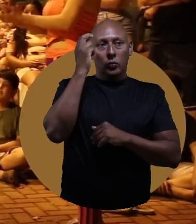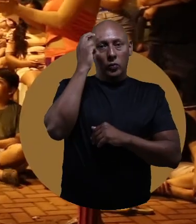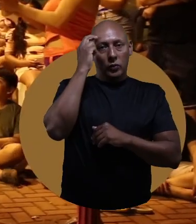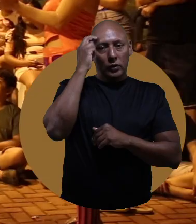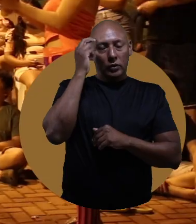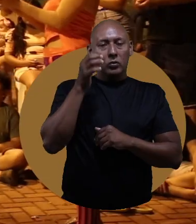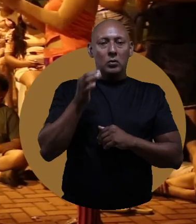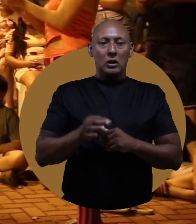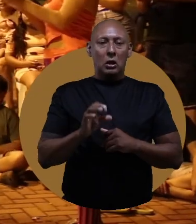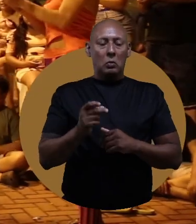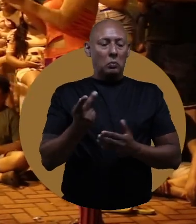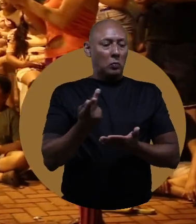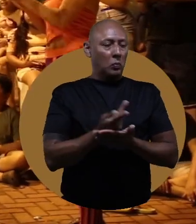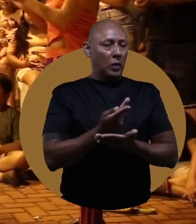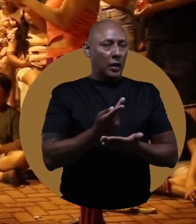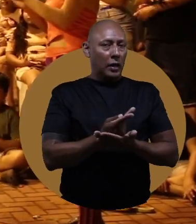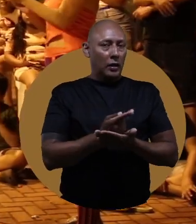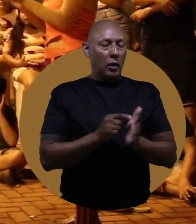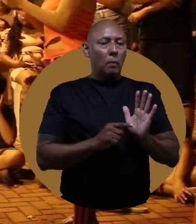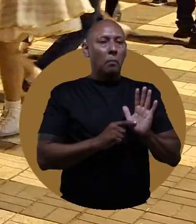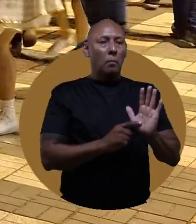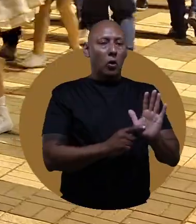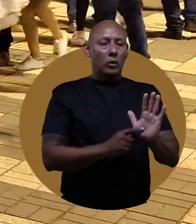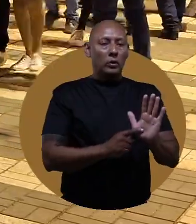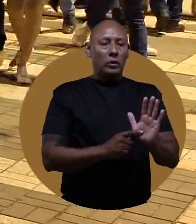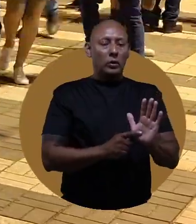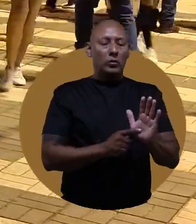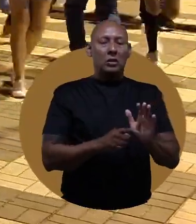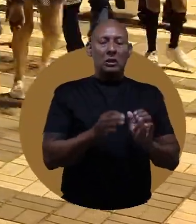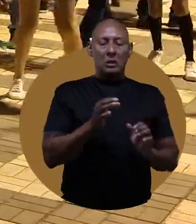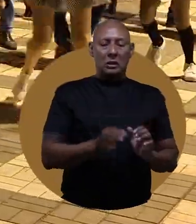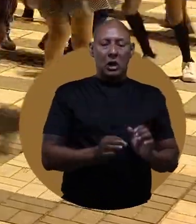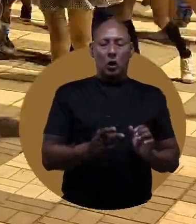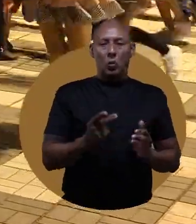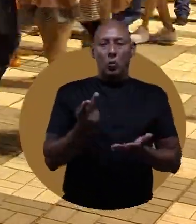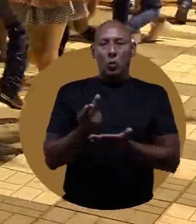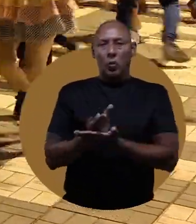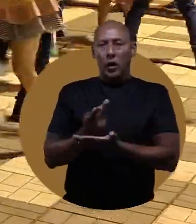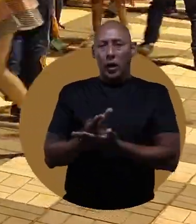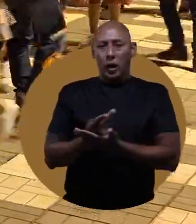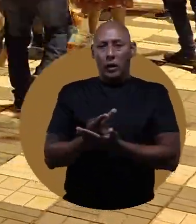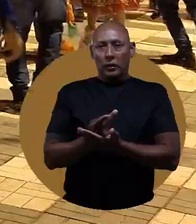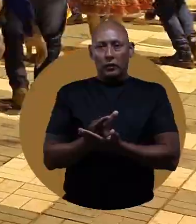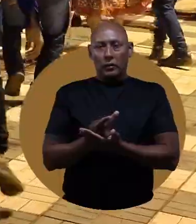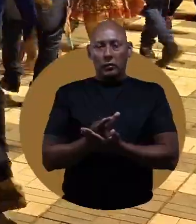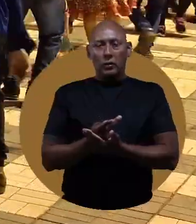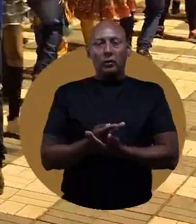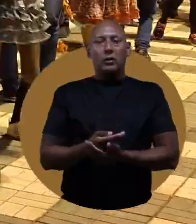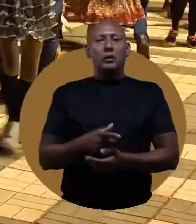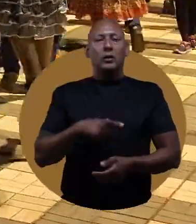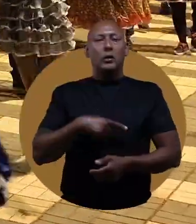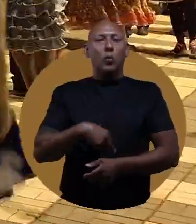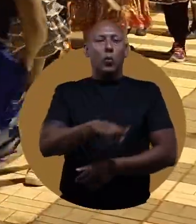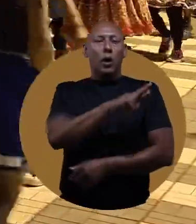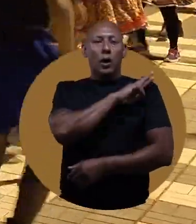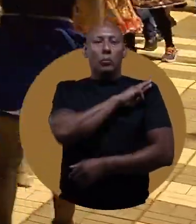crítica, defensora e reivindicadora de justiça, solidariedade e respeito aos